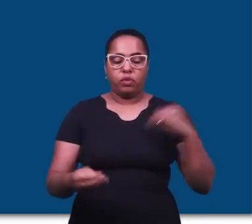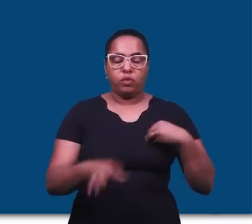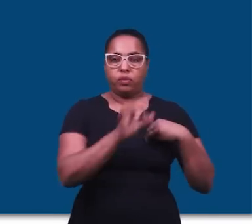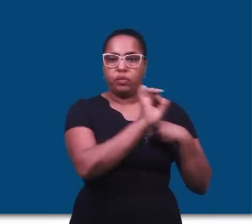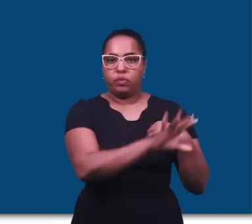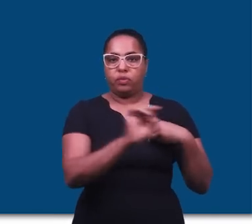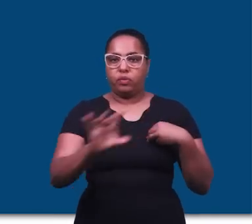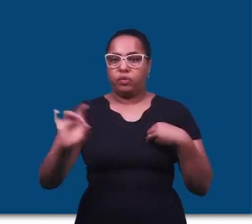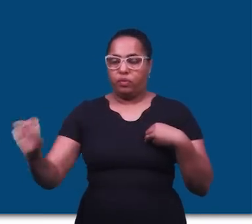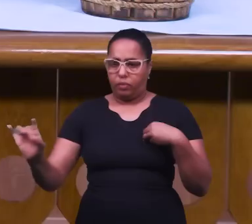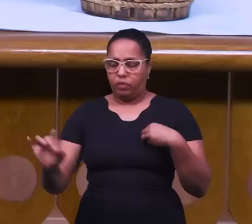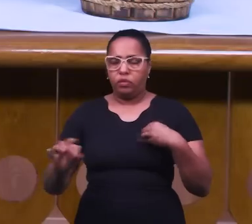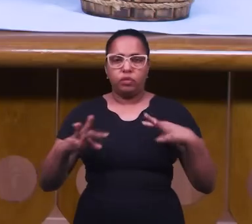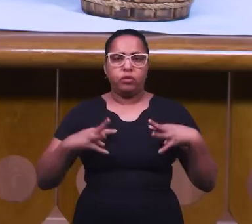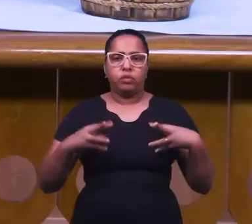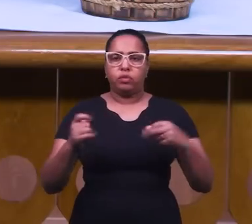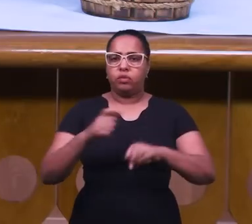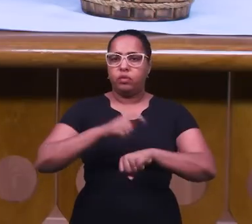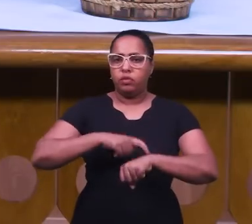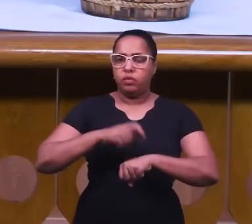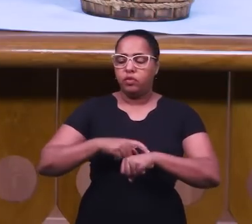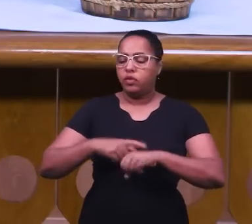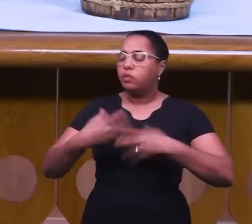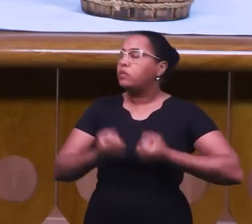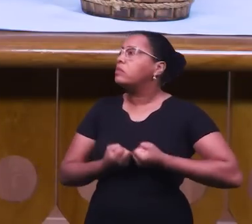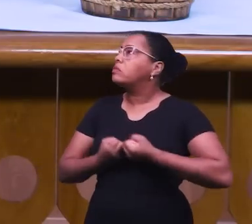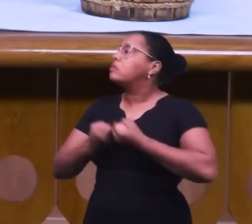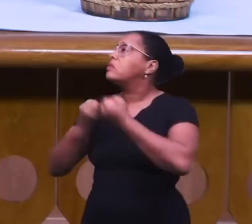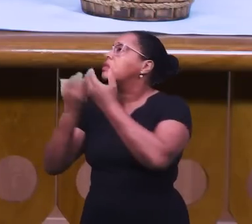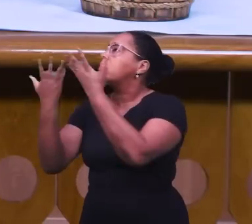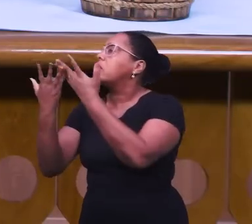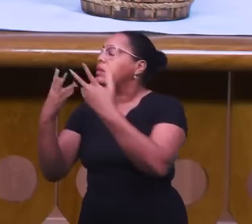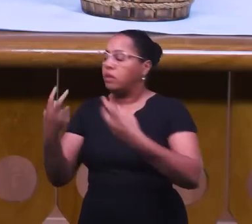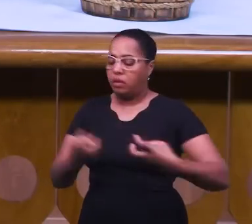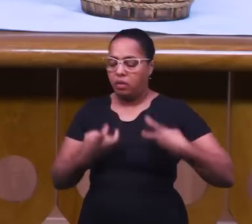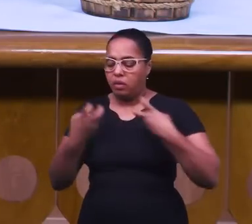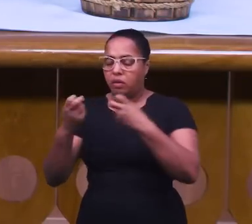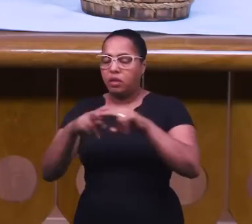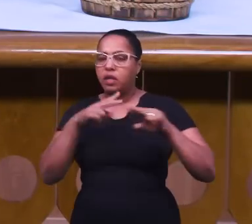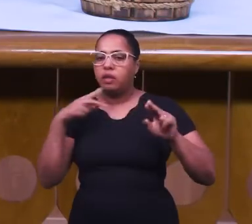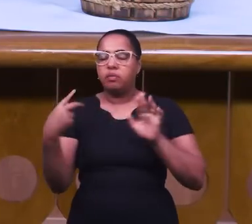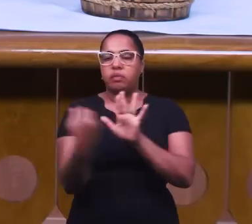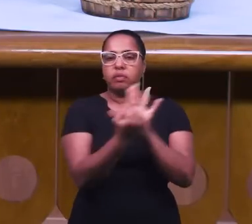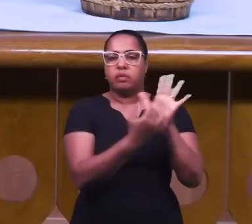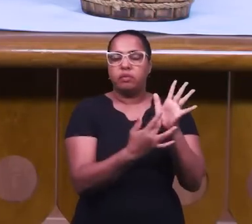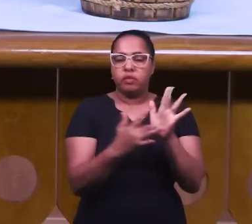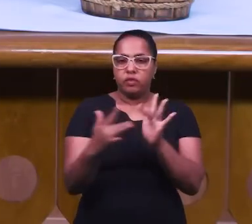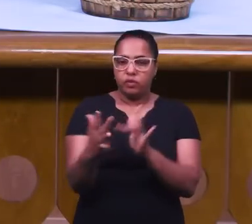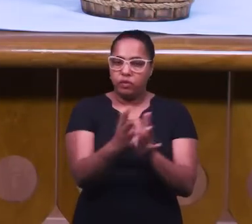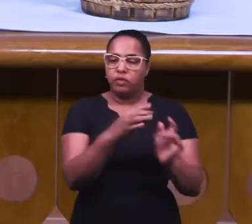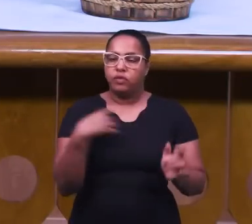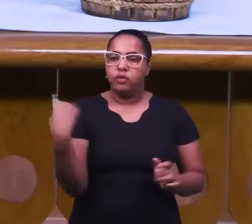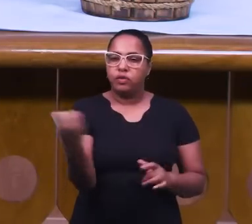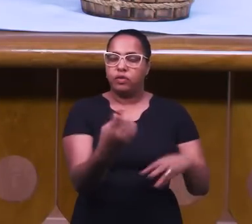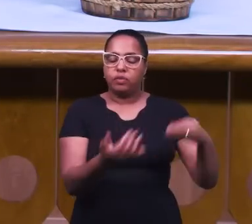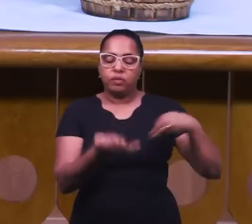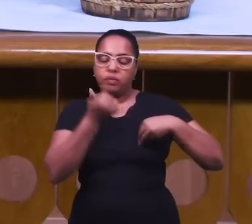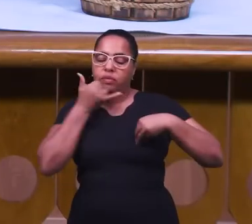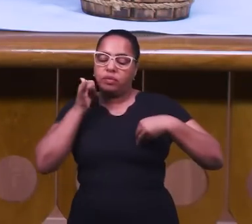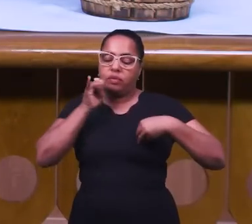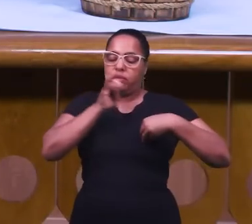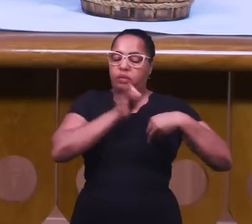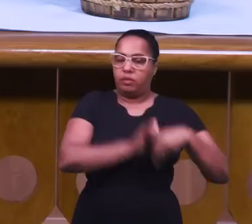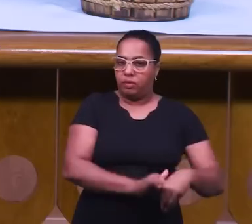cada pecado. Cada vez que chegarmos ao Senhor e confessarmos a Ele e clamarmos pelo sangue de Jesus, nós temos os nossos